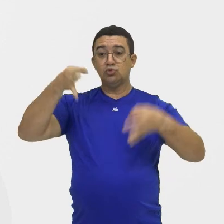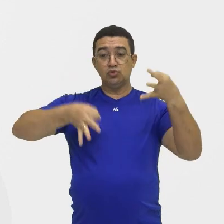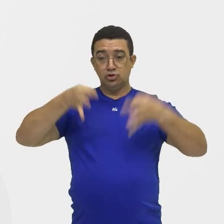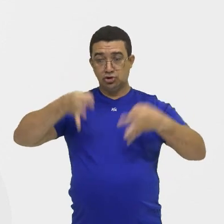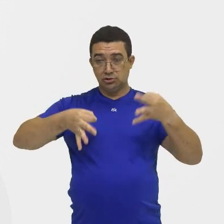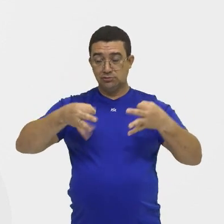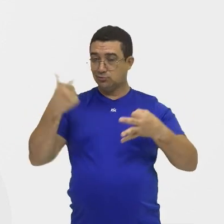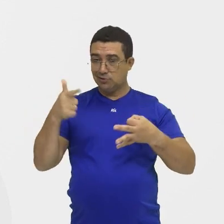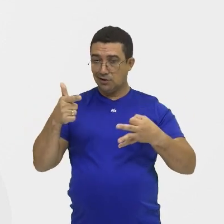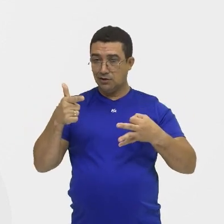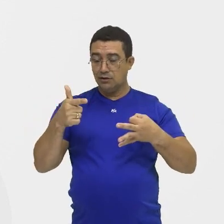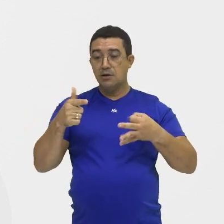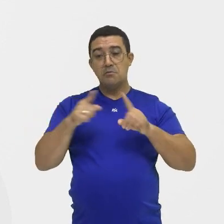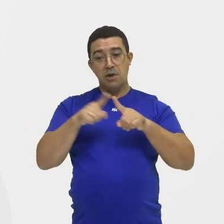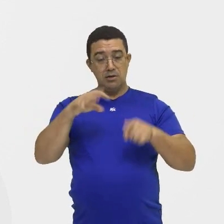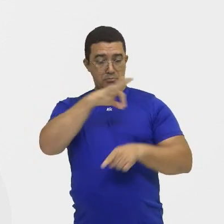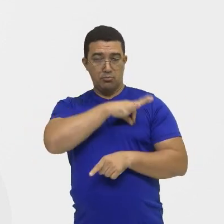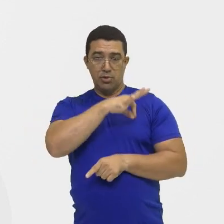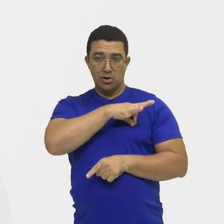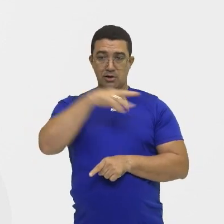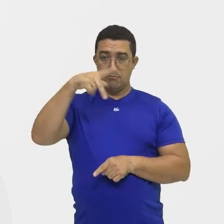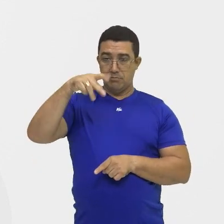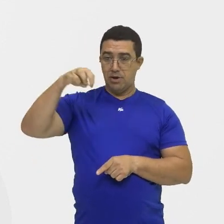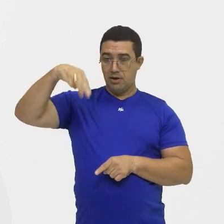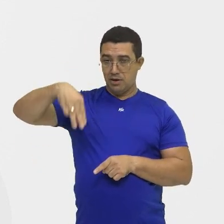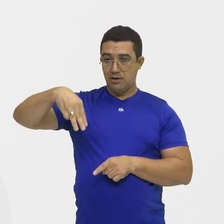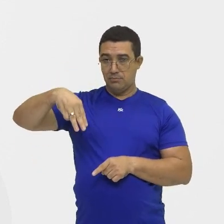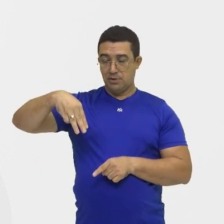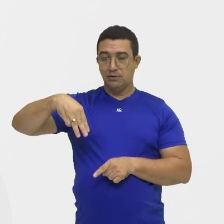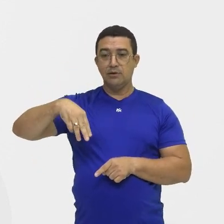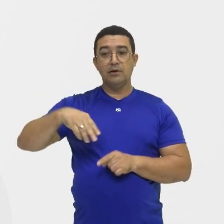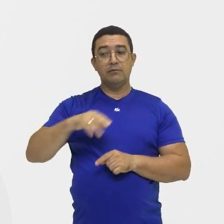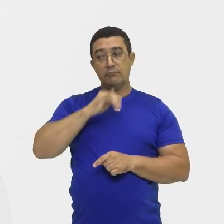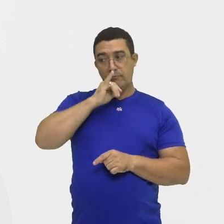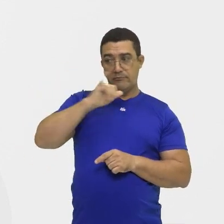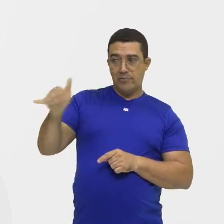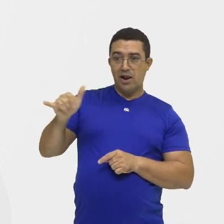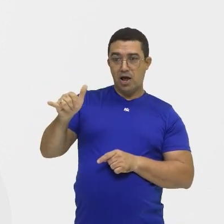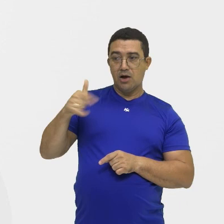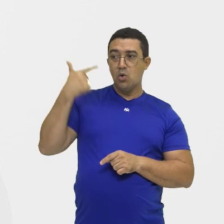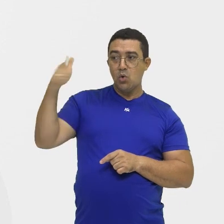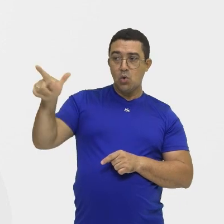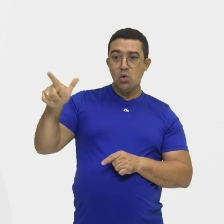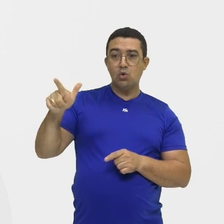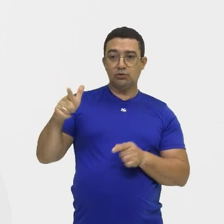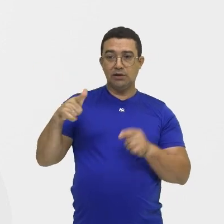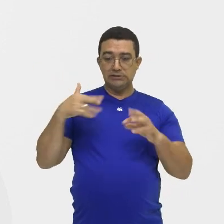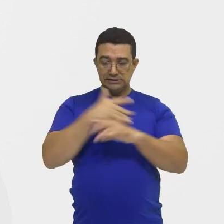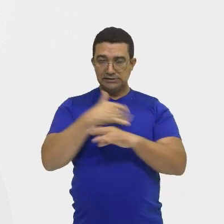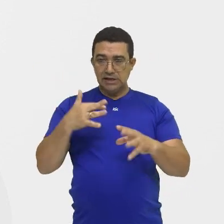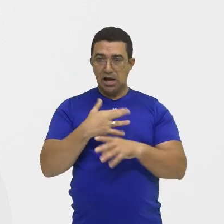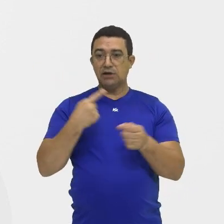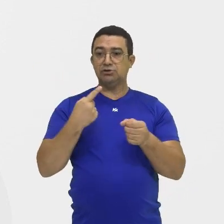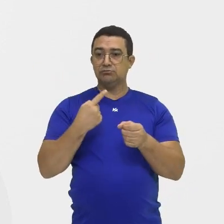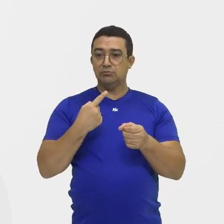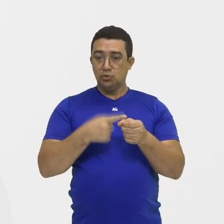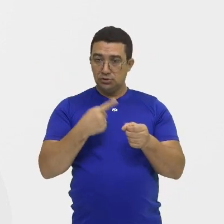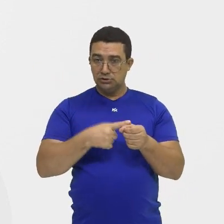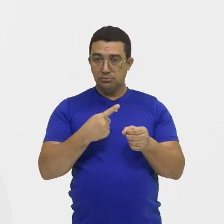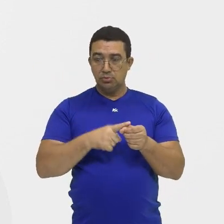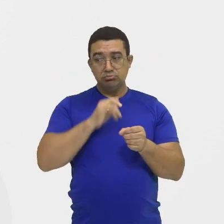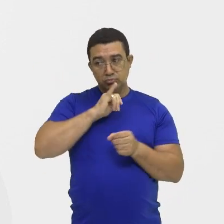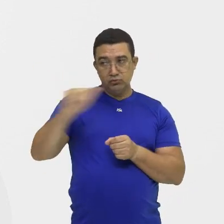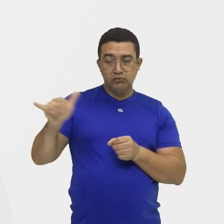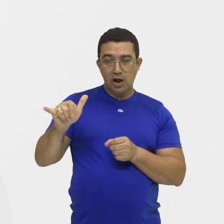acontece? Esse policial ou o delegado tem que comunicar ao juiz da próxima comarca, da próxima cidade, né, em 24